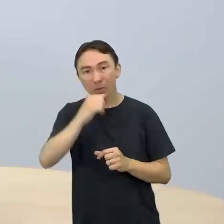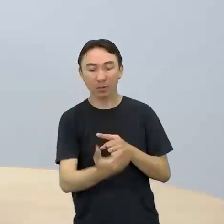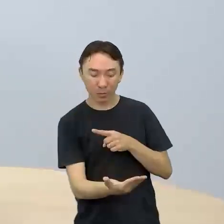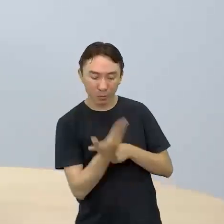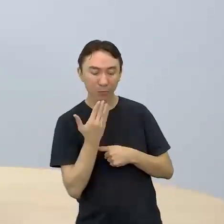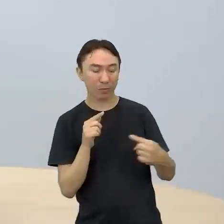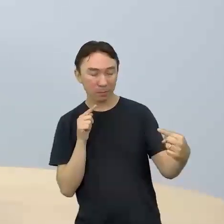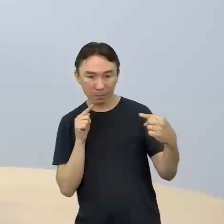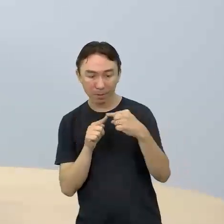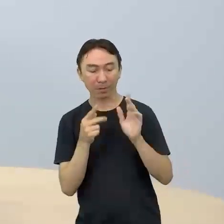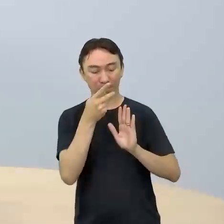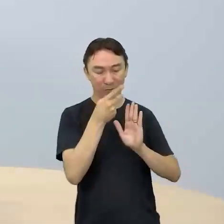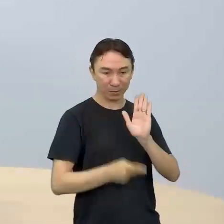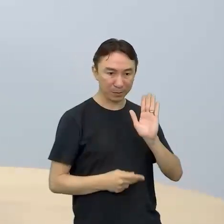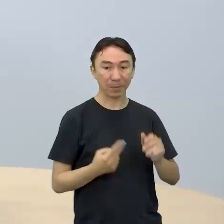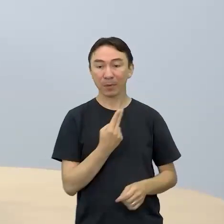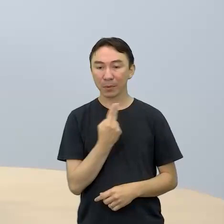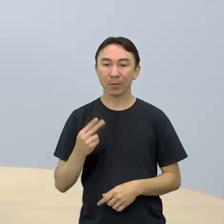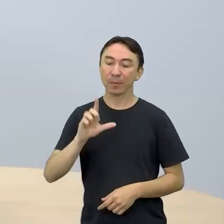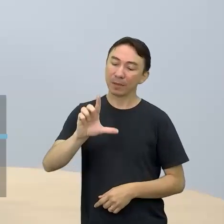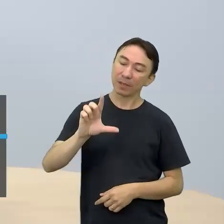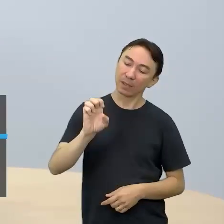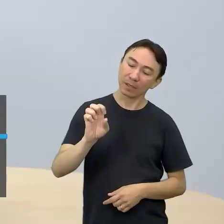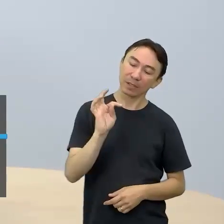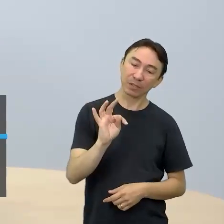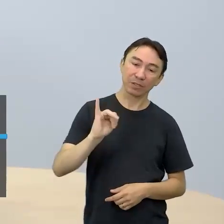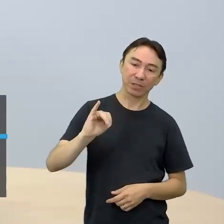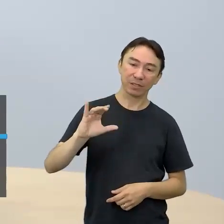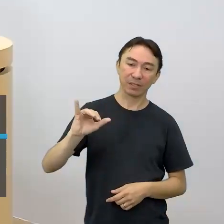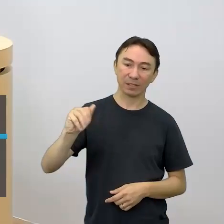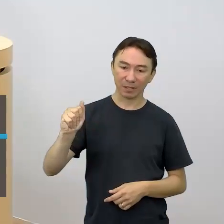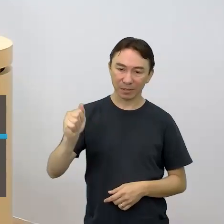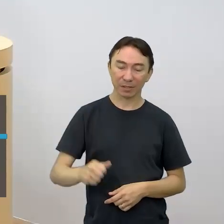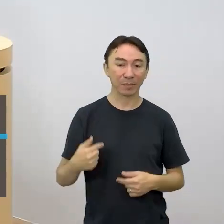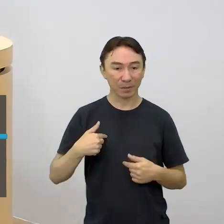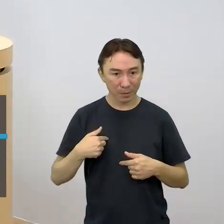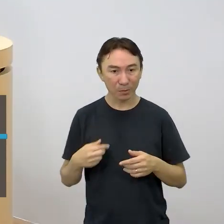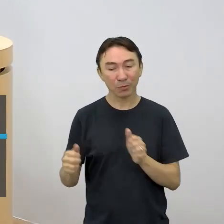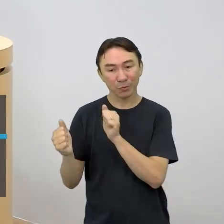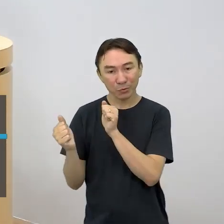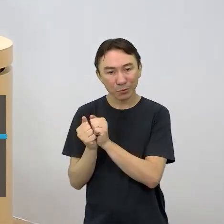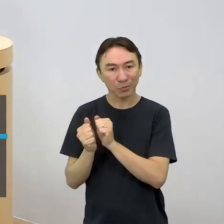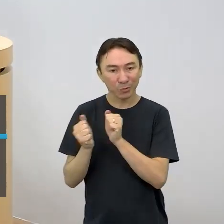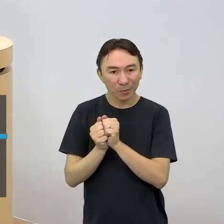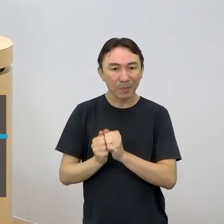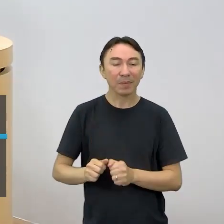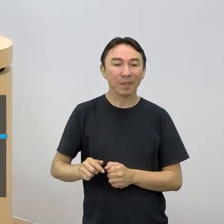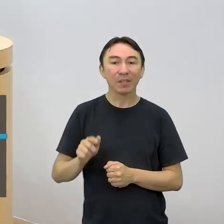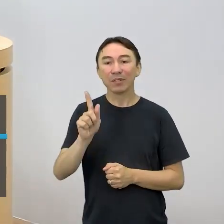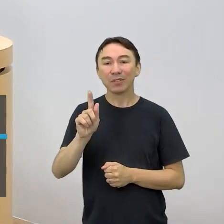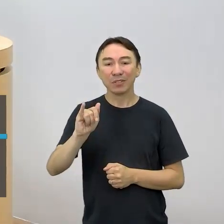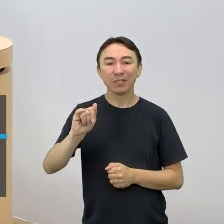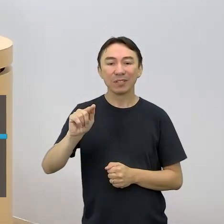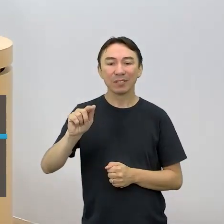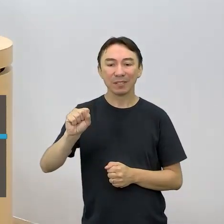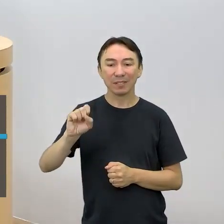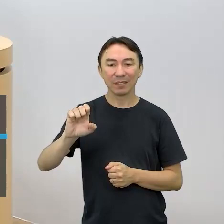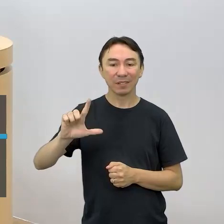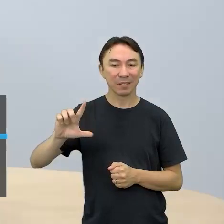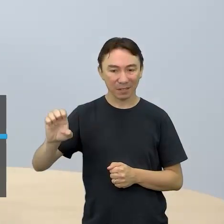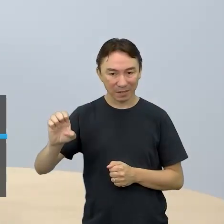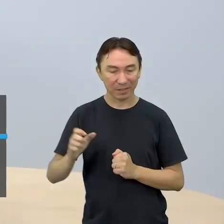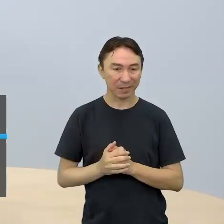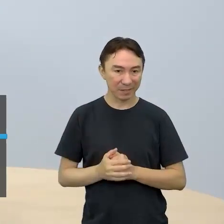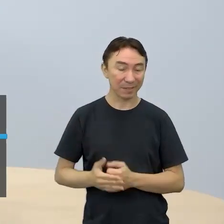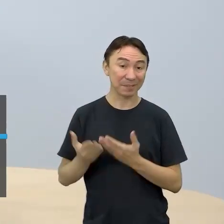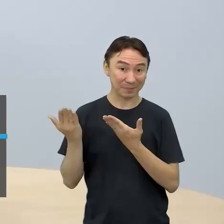sou formadora da IFAP, estou aqui com a professora Gisele Teles, que vai me acompanhar na formação de hoje. Antes de passar a palavra para